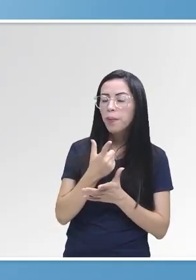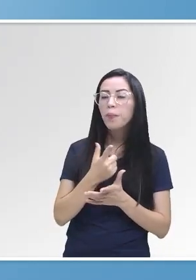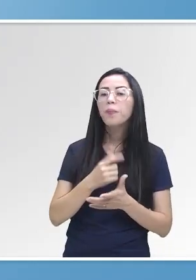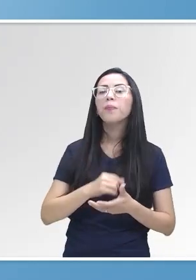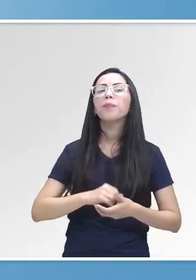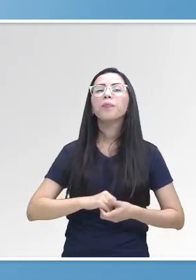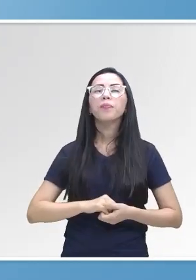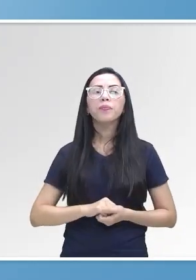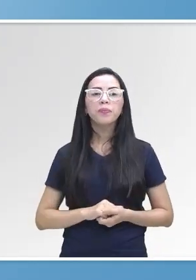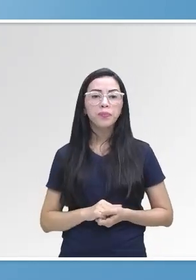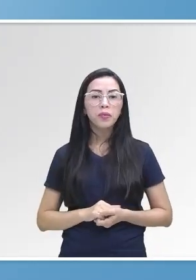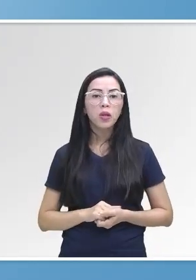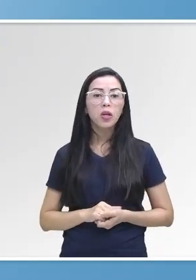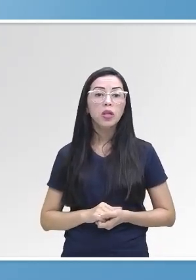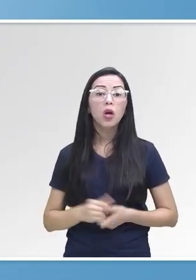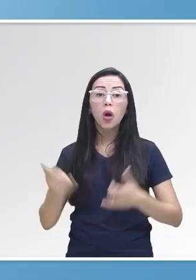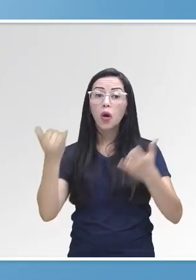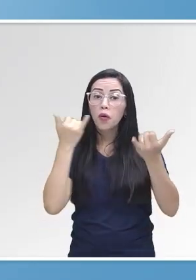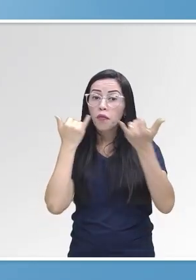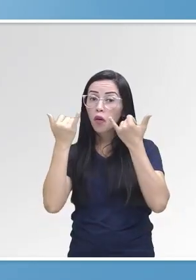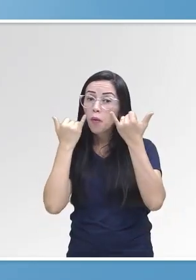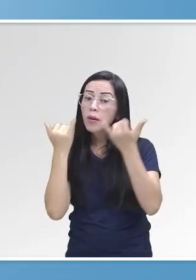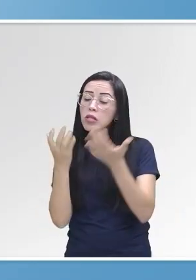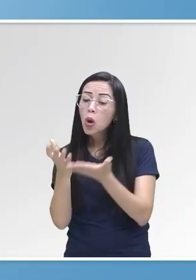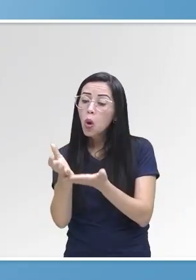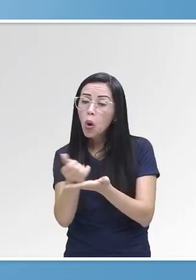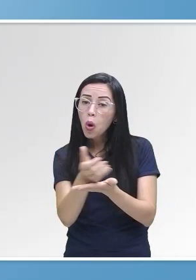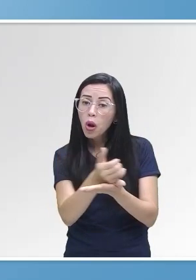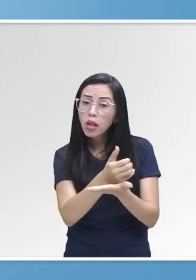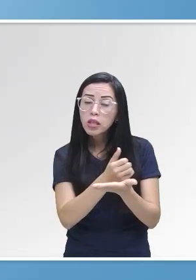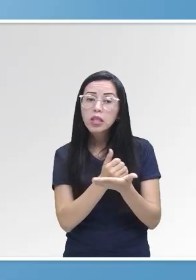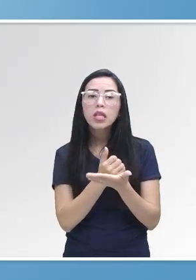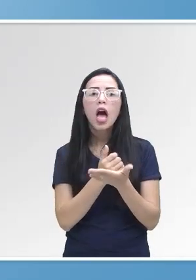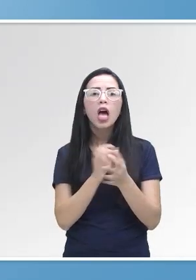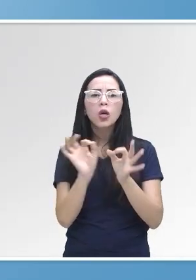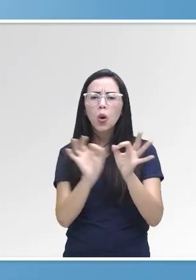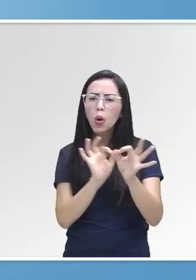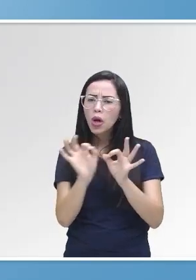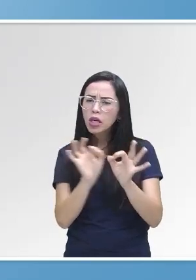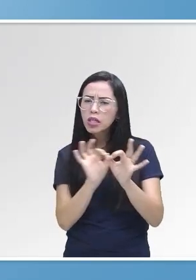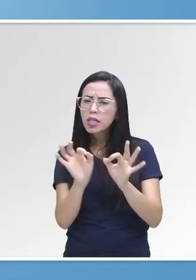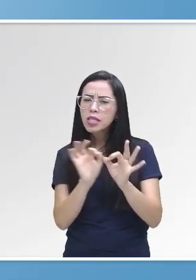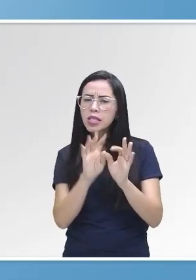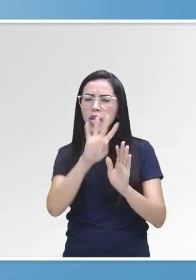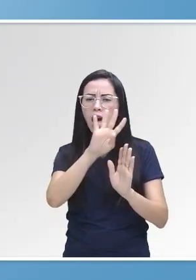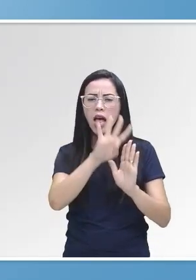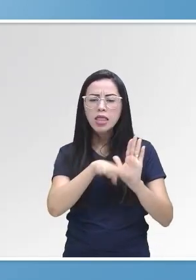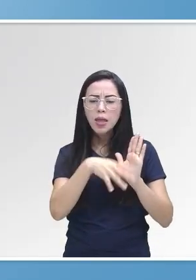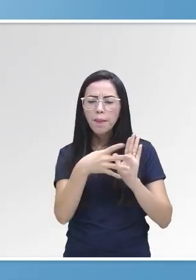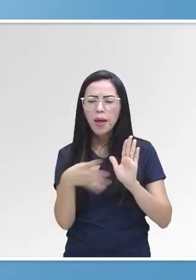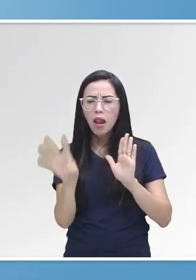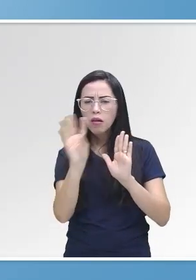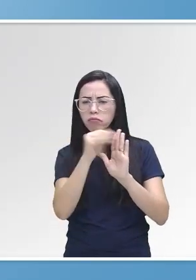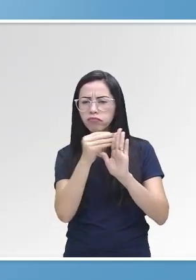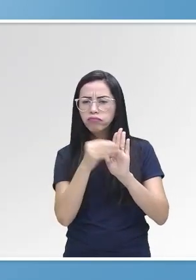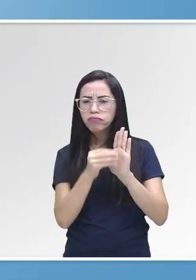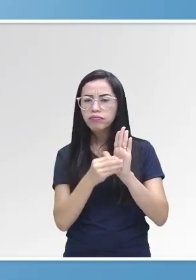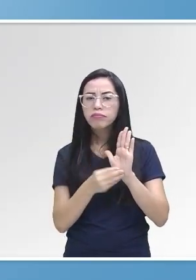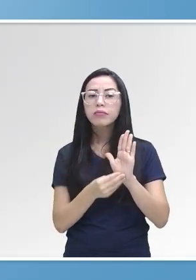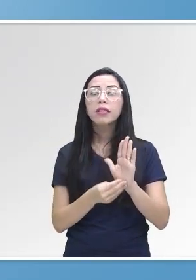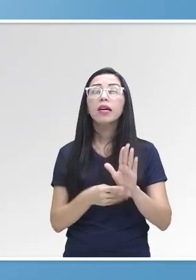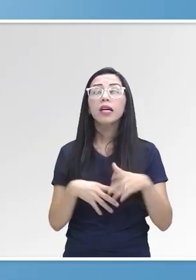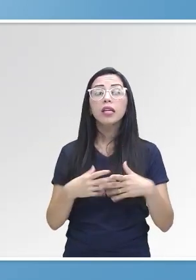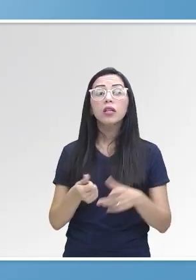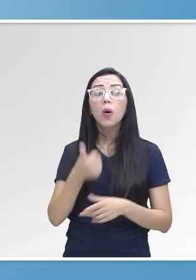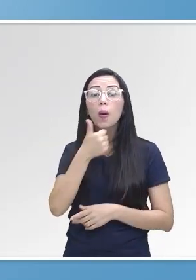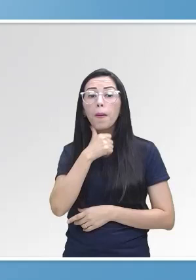E aí coletar dados e organizá-los em Itabela Sandra e sua mãe foram fazer compras sua mãe